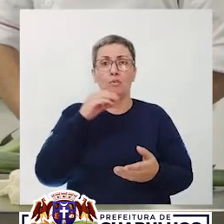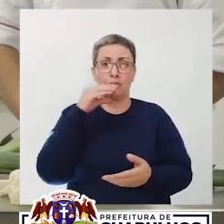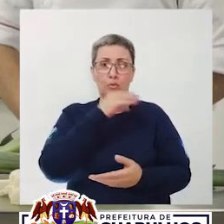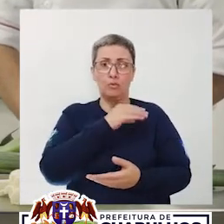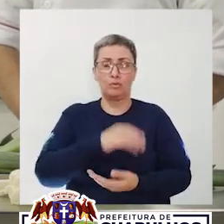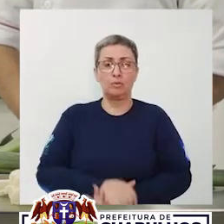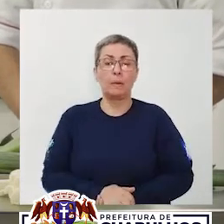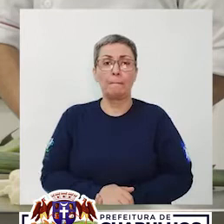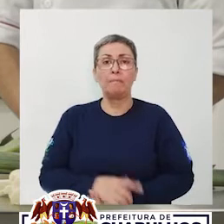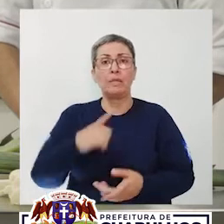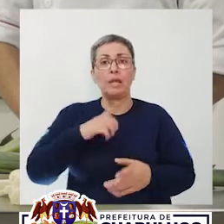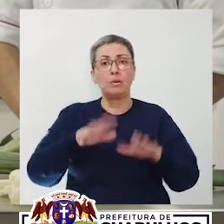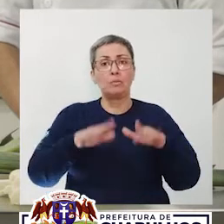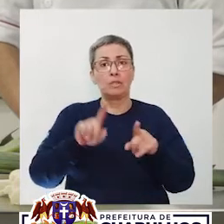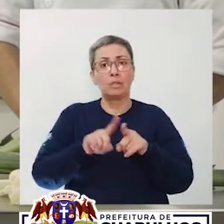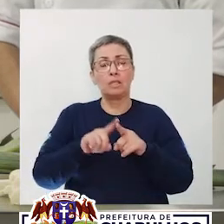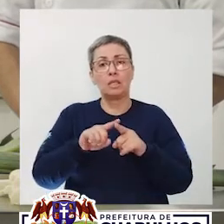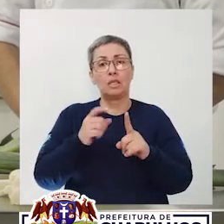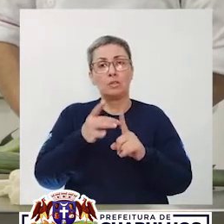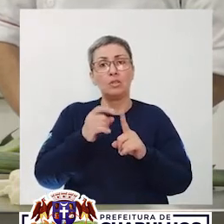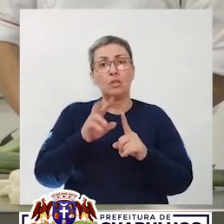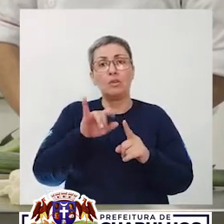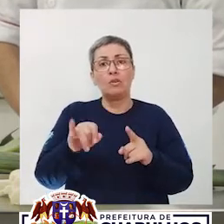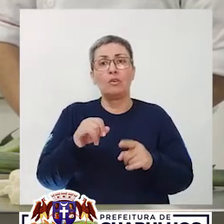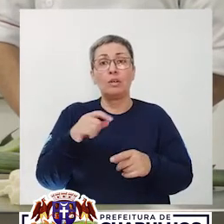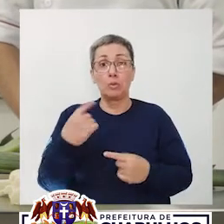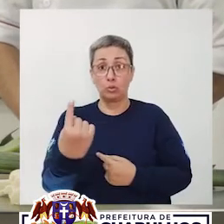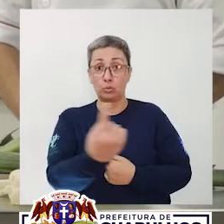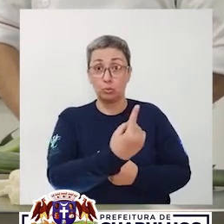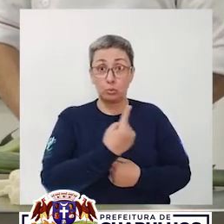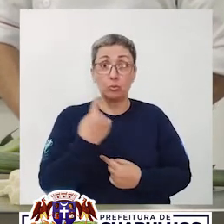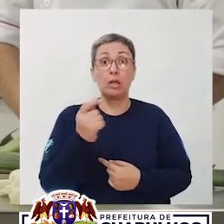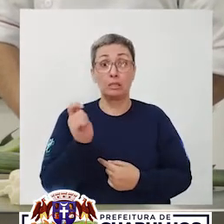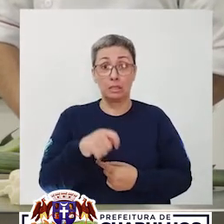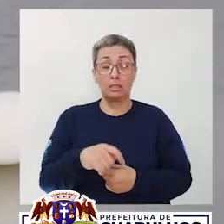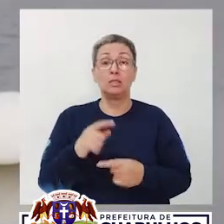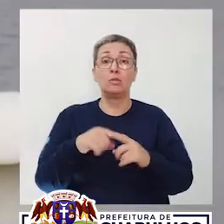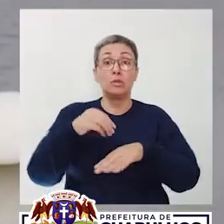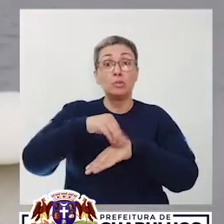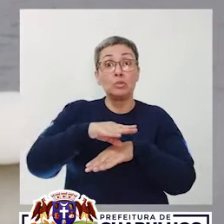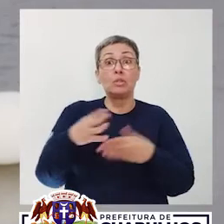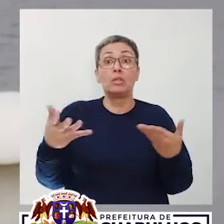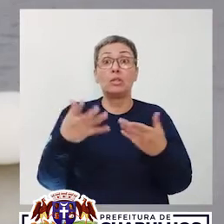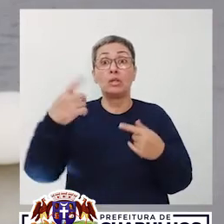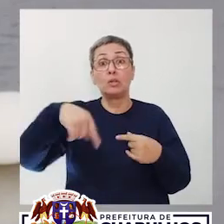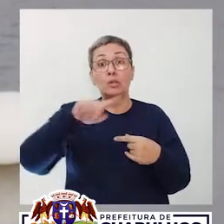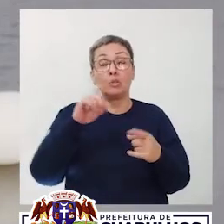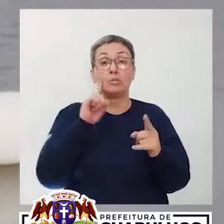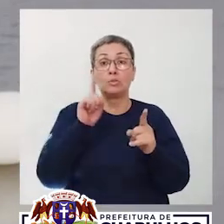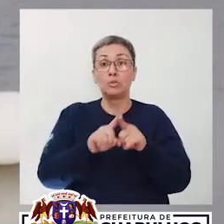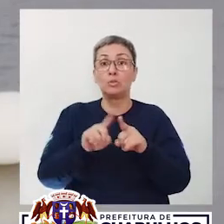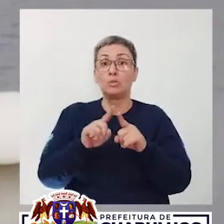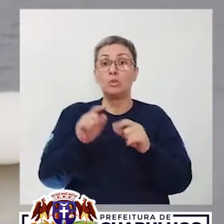forno. Tem umas que são assim. Mesmo de alumínio, elas ainda vão no micro-ondas, desculpa. Bom, uma dica, pessoal, para quem